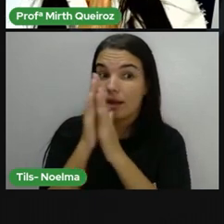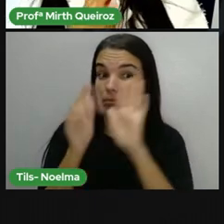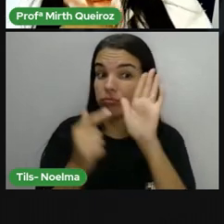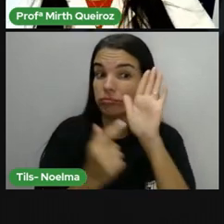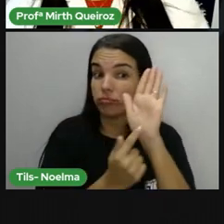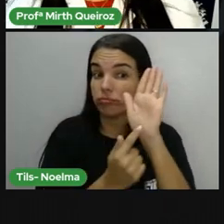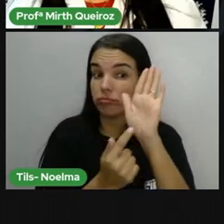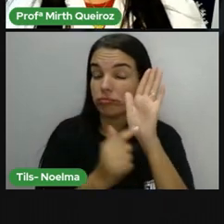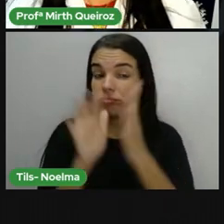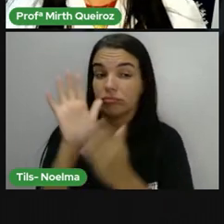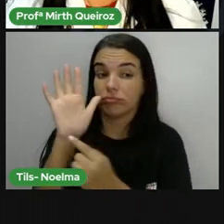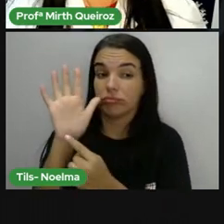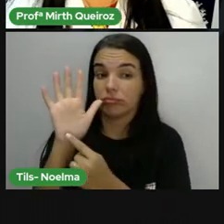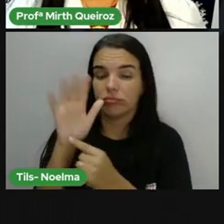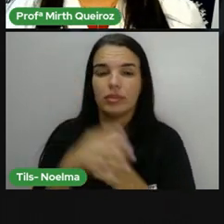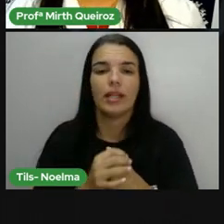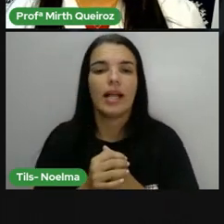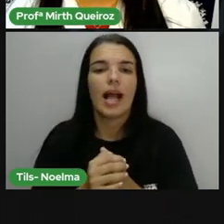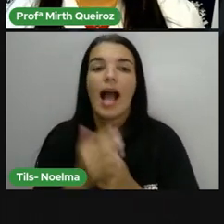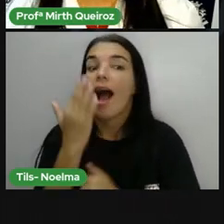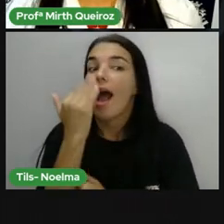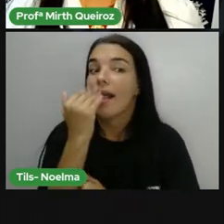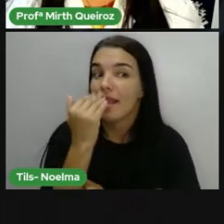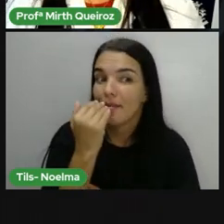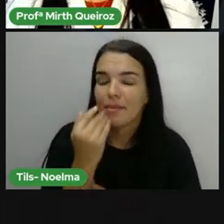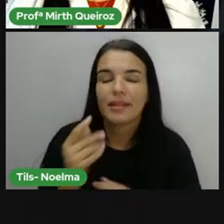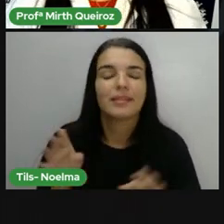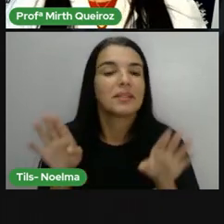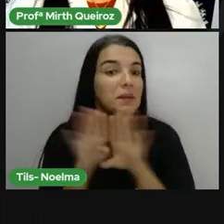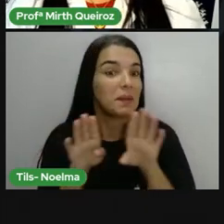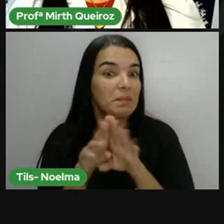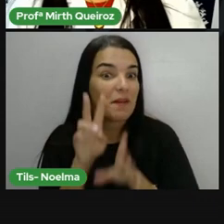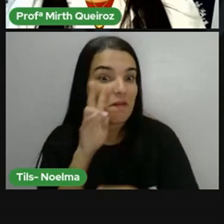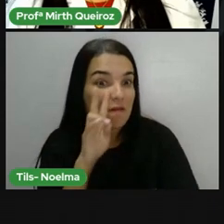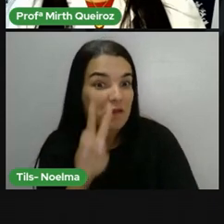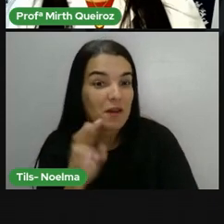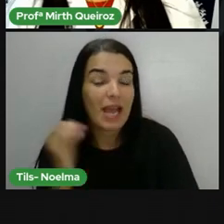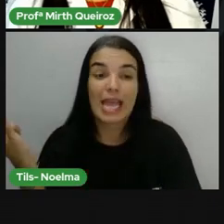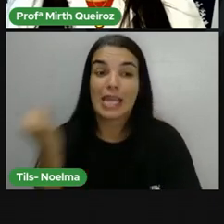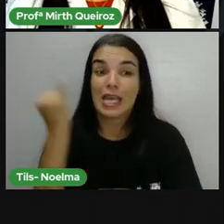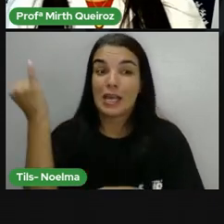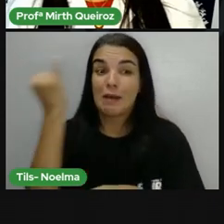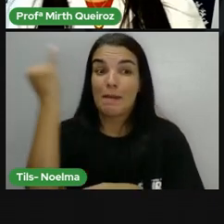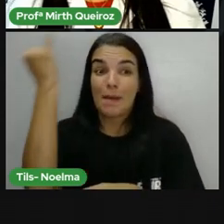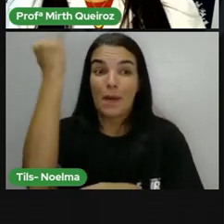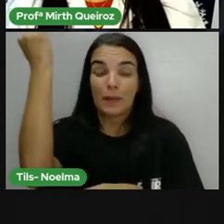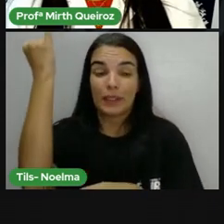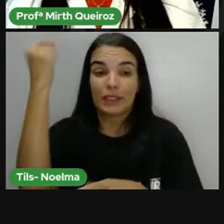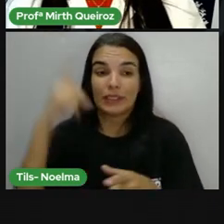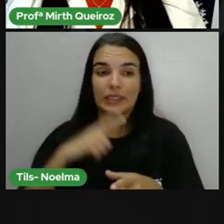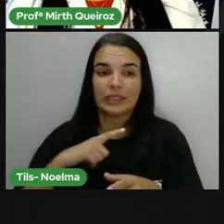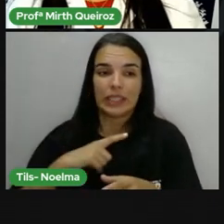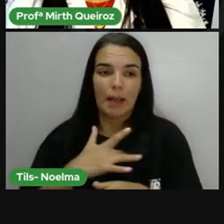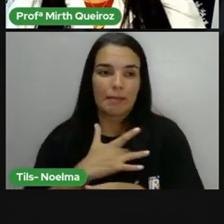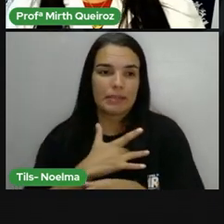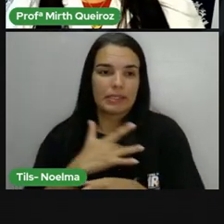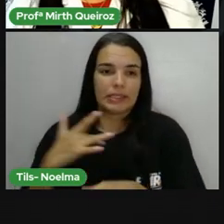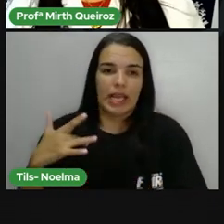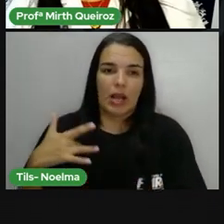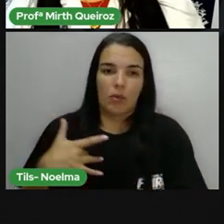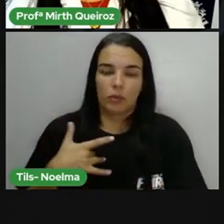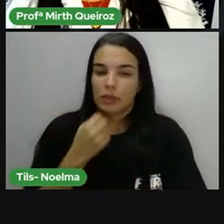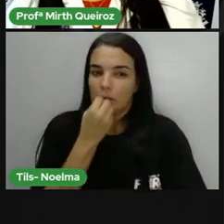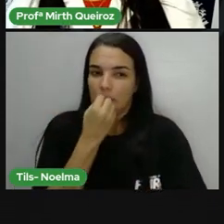mãos. A alimentação também é muito importante para a gente nos manter saudável, né? Por quê,